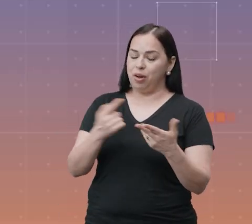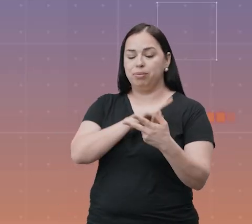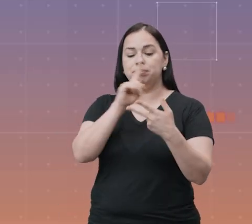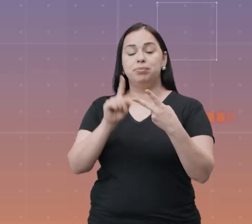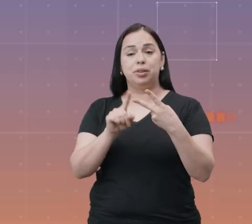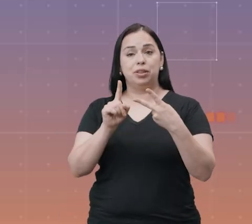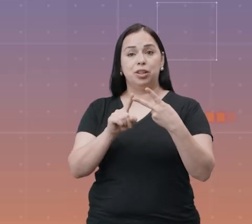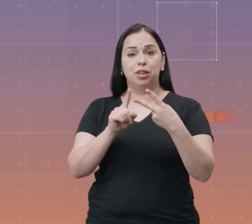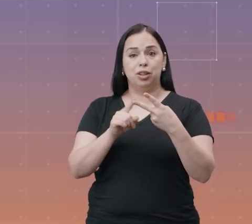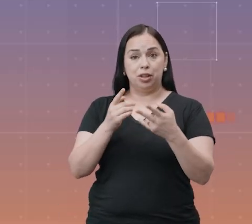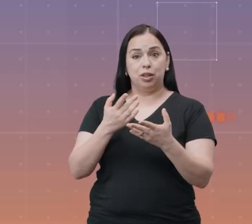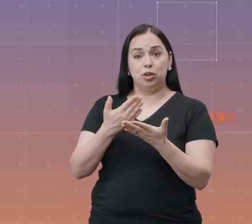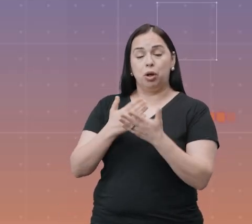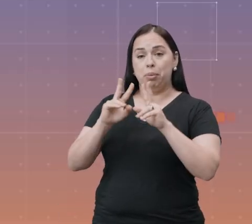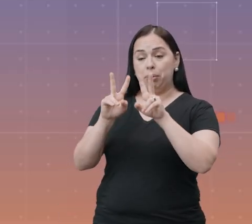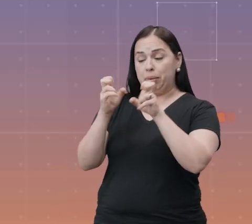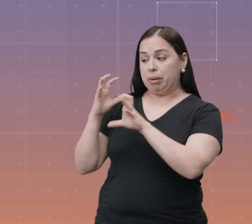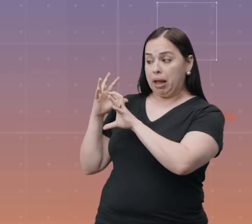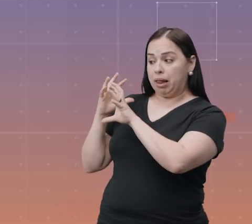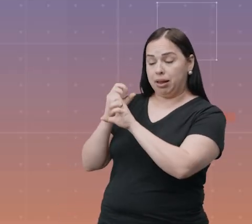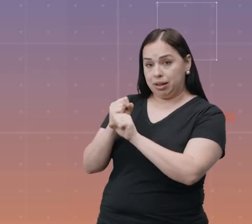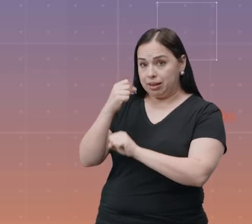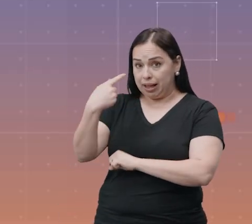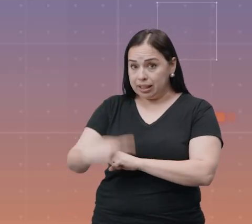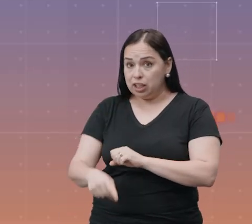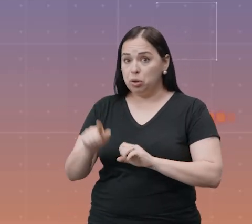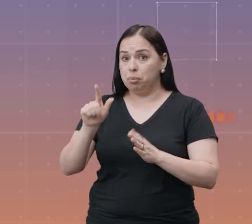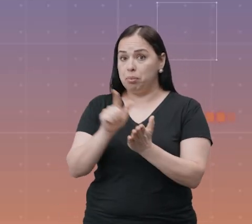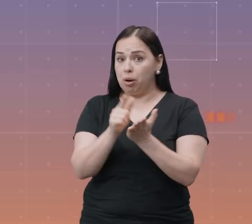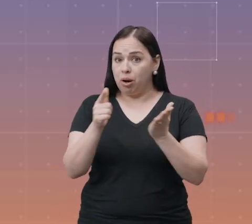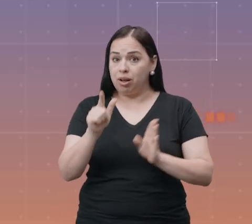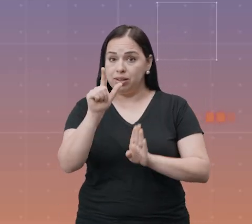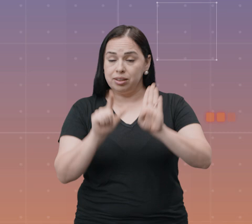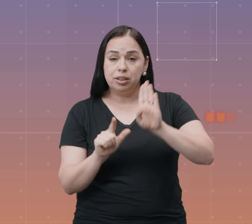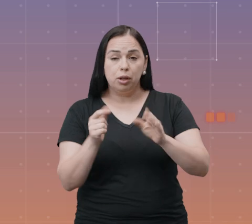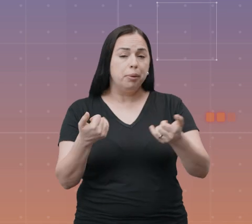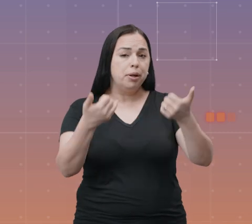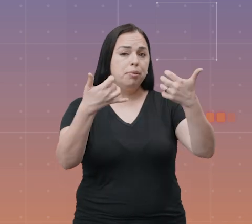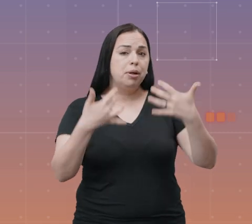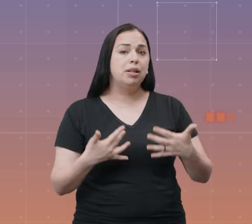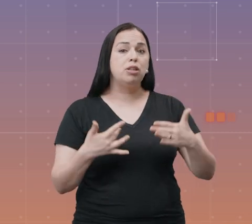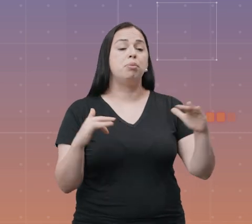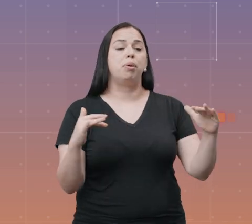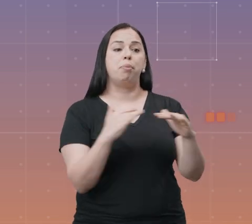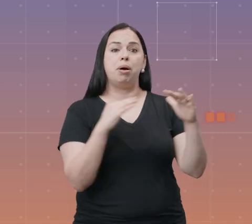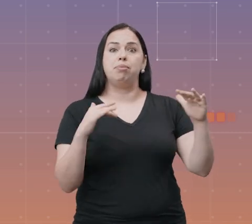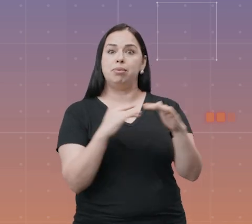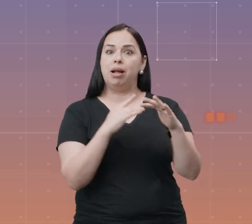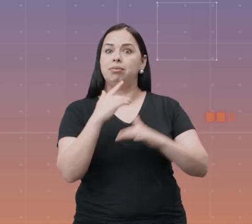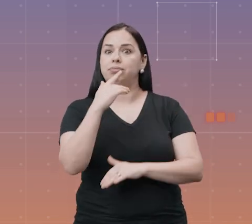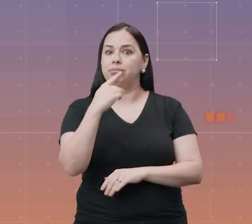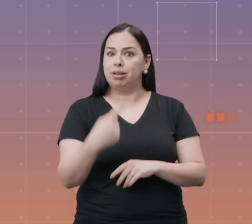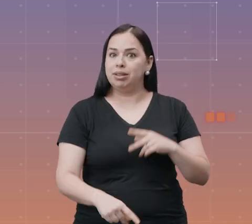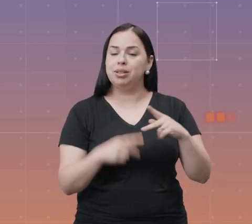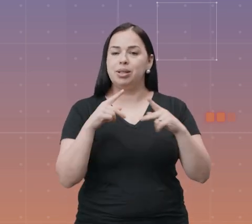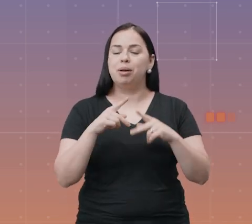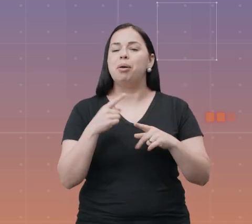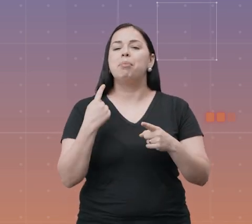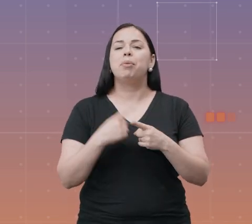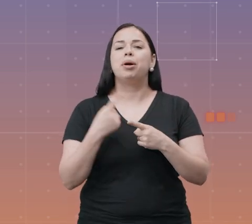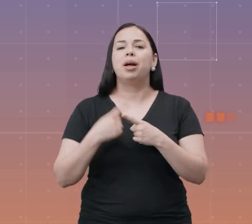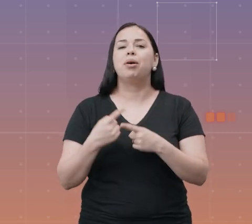Começamos o segundo bloco da nossa retrospectiva aqui do Boletim Legislativo falando sobre mobilidade urbana, porque